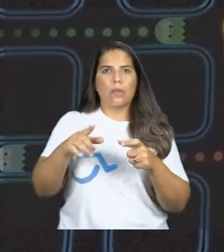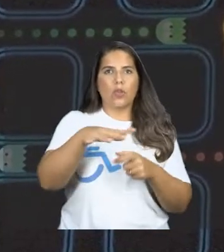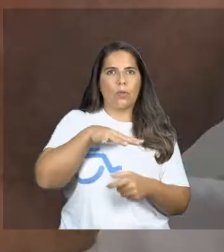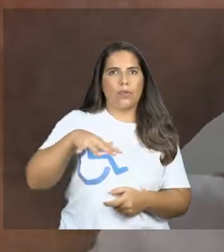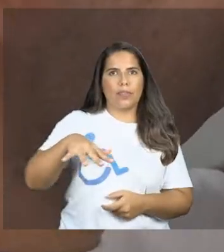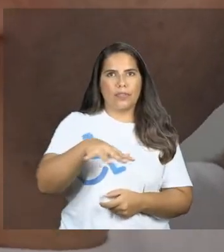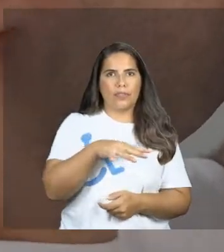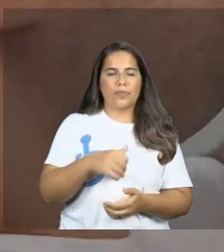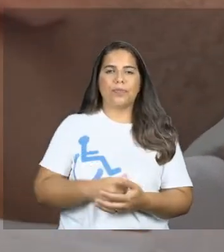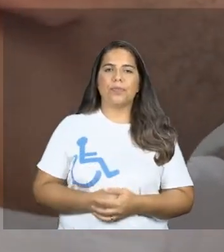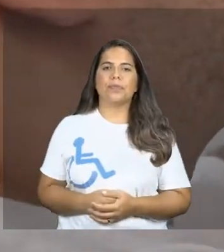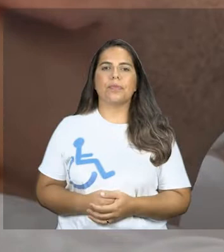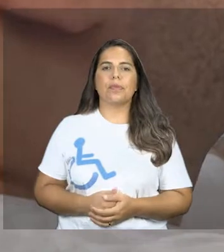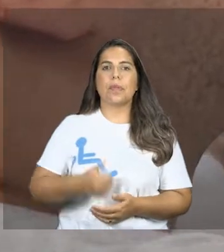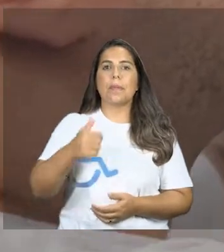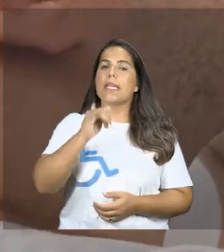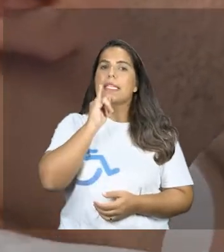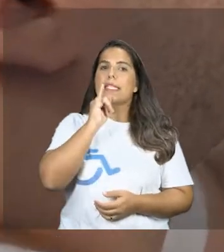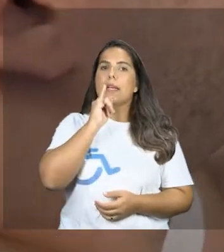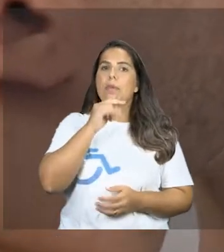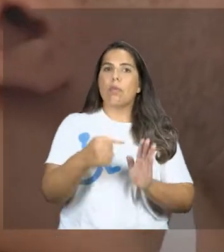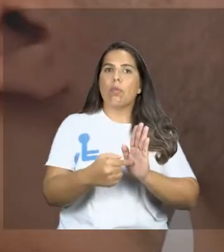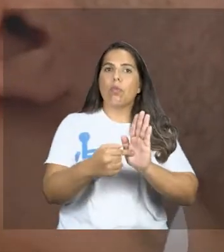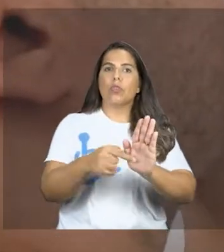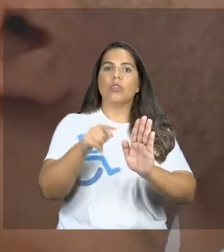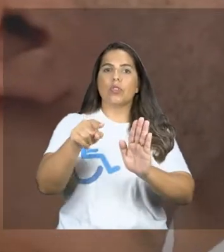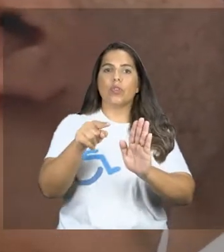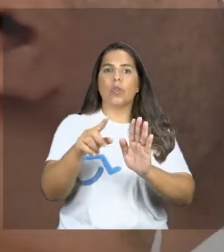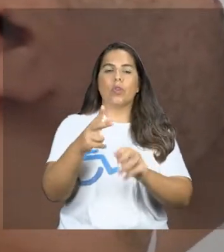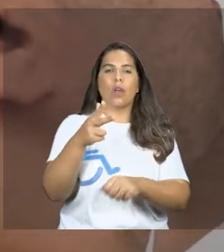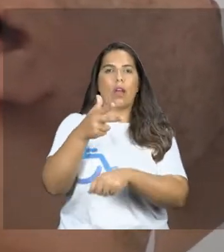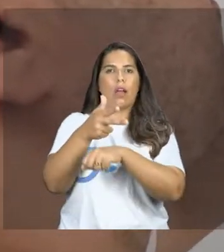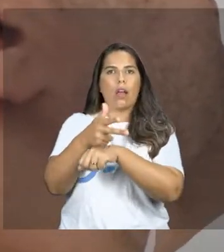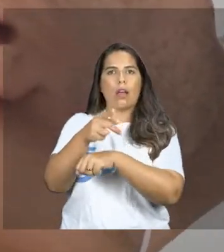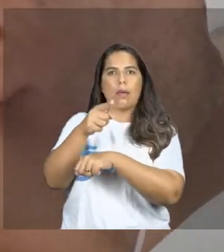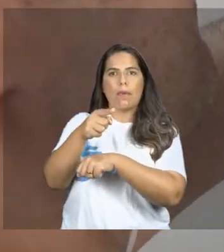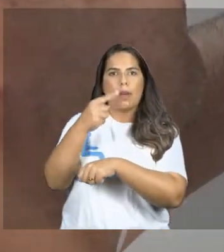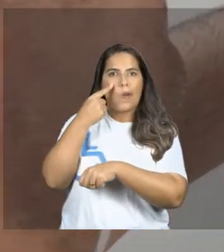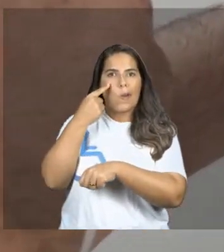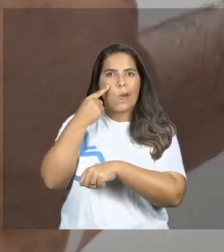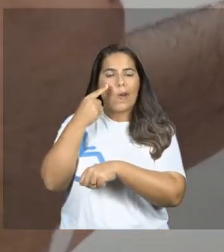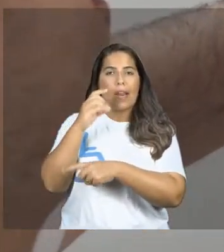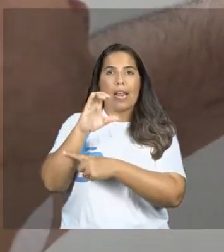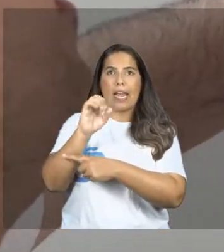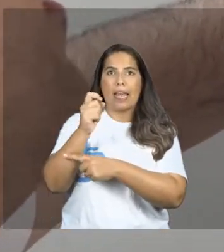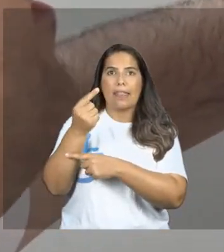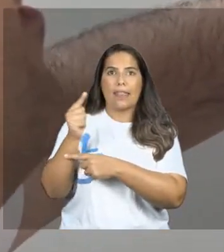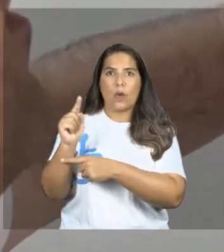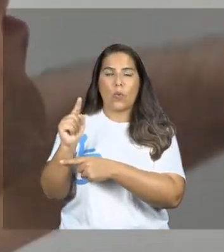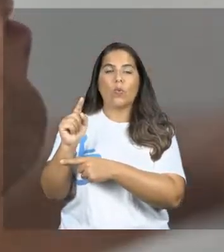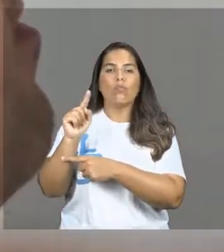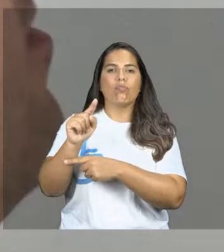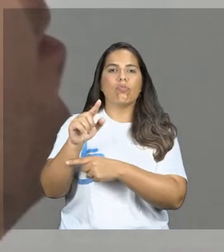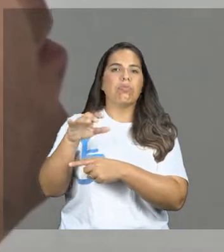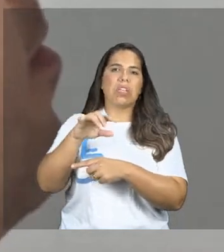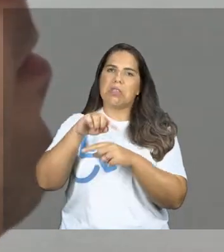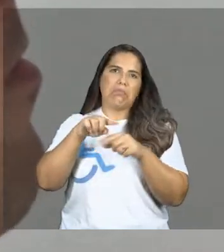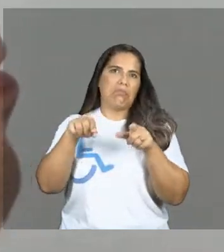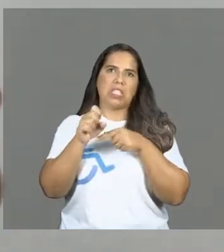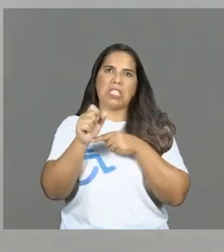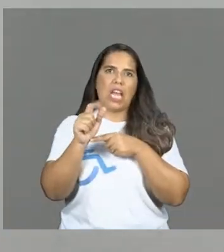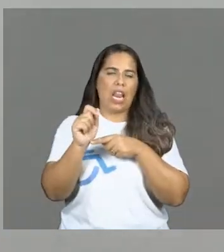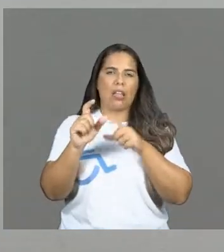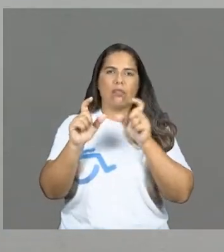seu ambiente. Neste primeiro exemplo, estamos mostrando o exemplo da câmera. Olha só. Prenda este cartão em um canto da sua sala de